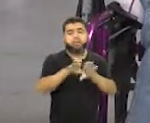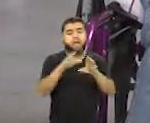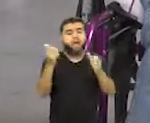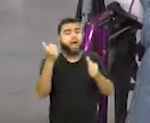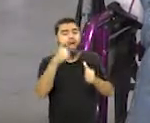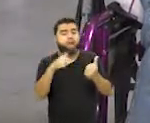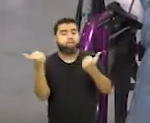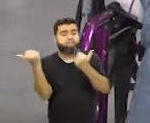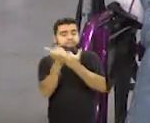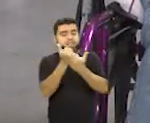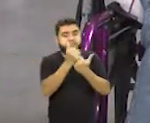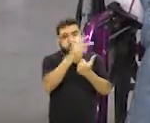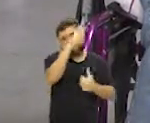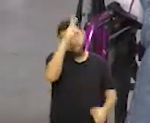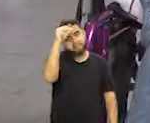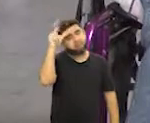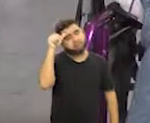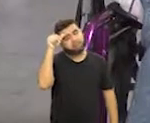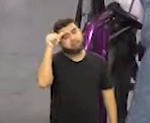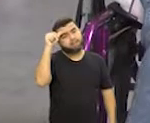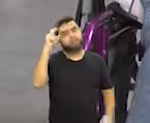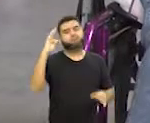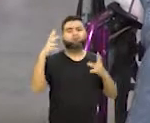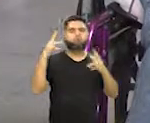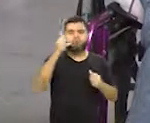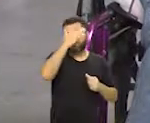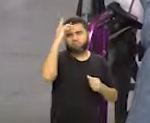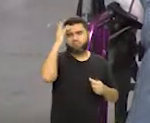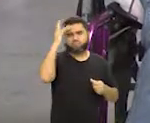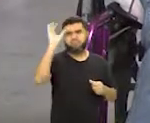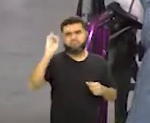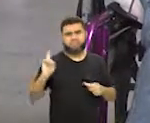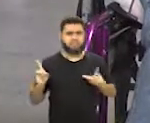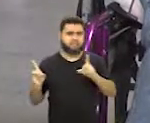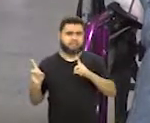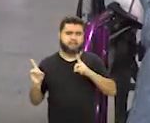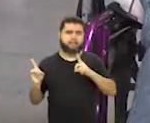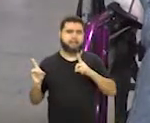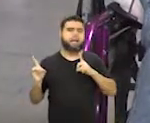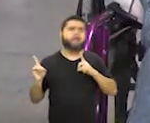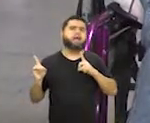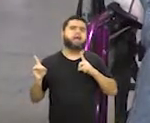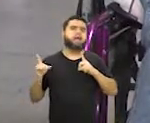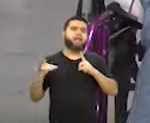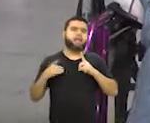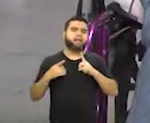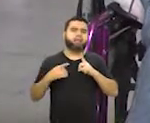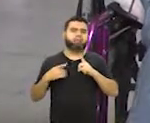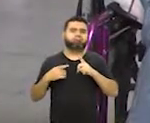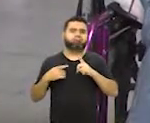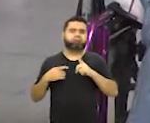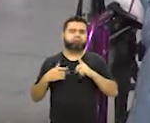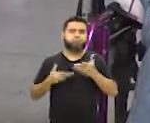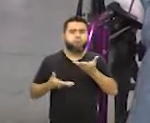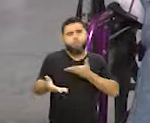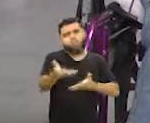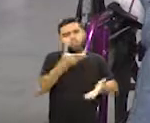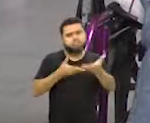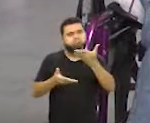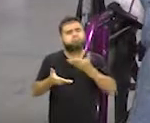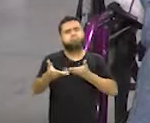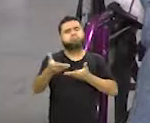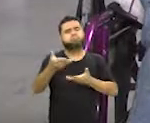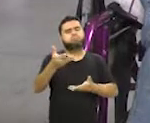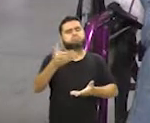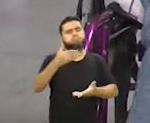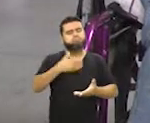grande, e com a vice-prefeita, para que todas as pessoas com deficiência possam ter um